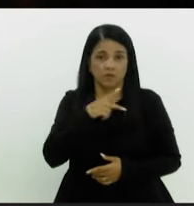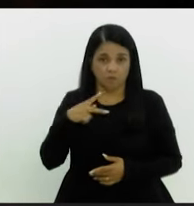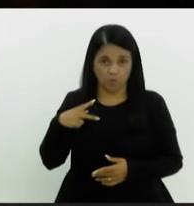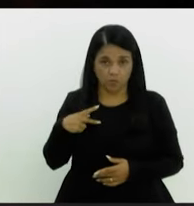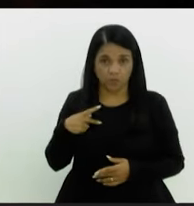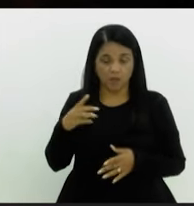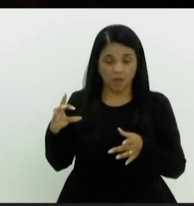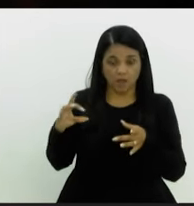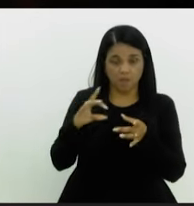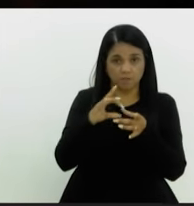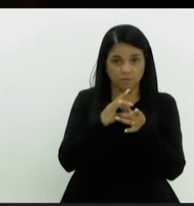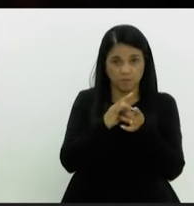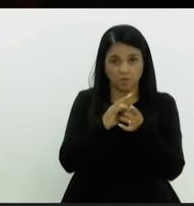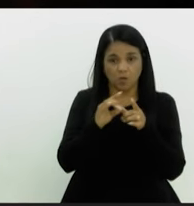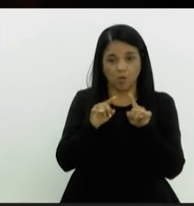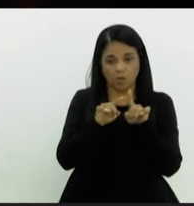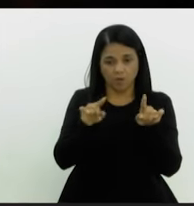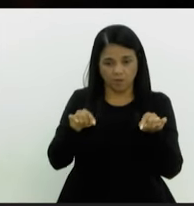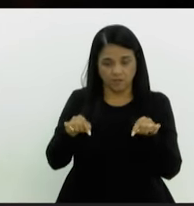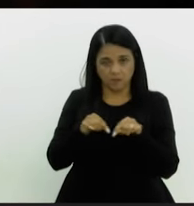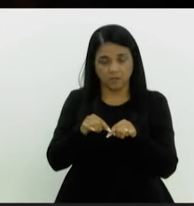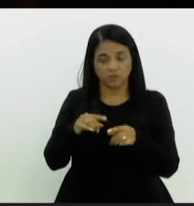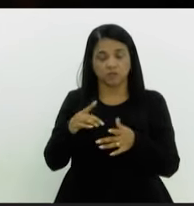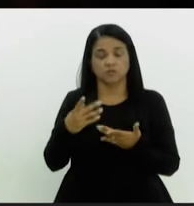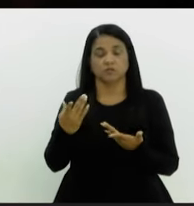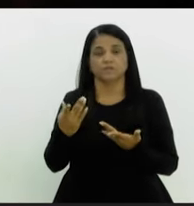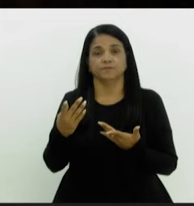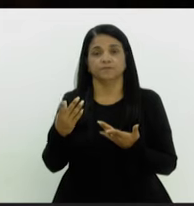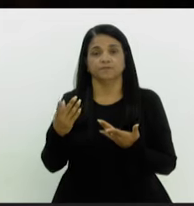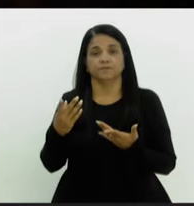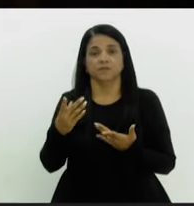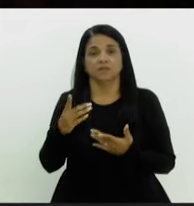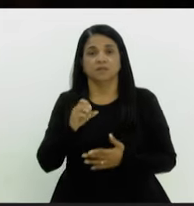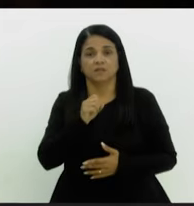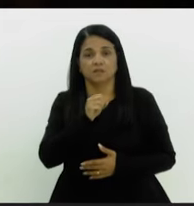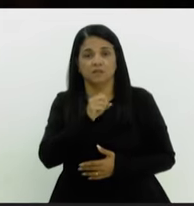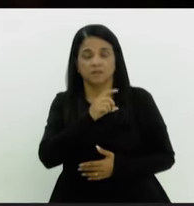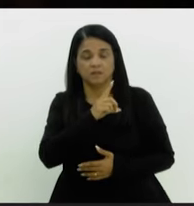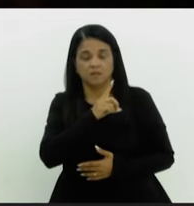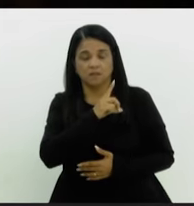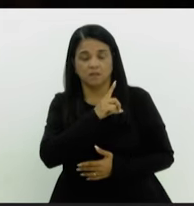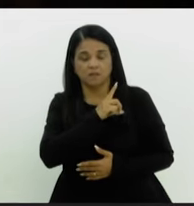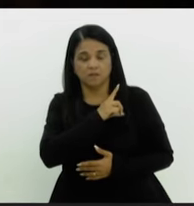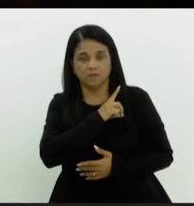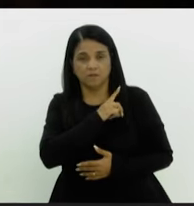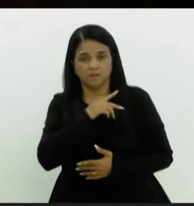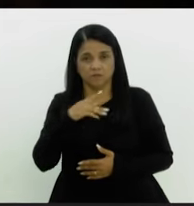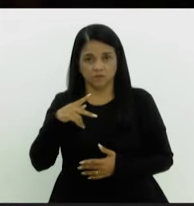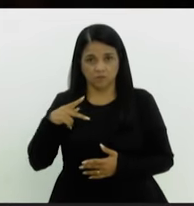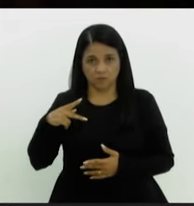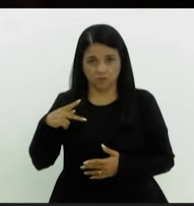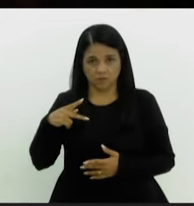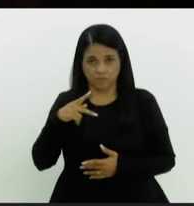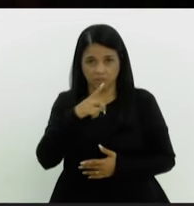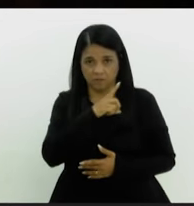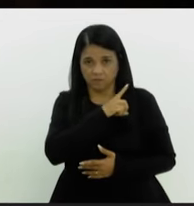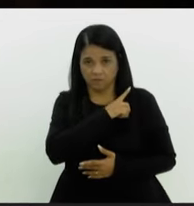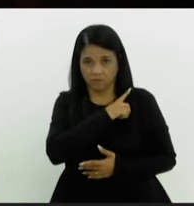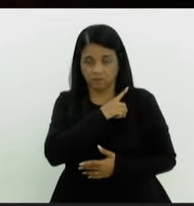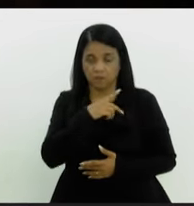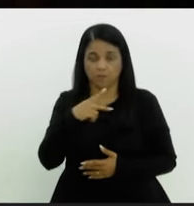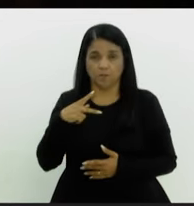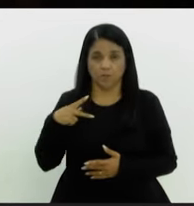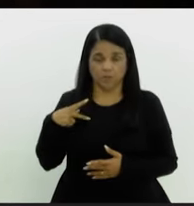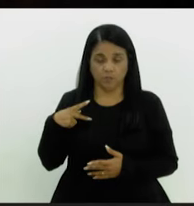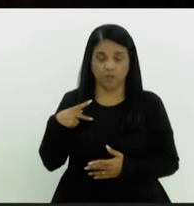ligada ao gabinete do da defensora geral e tantas eh atuações emblemáticas não